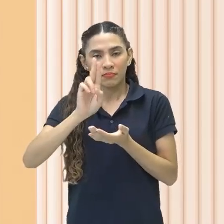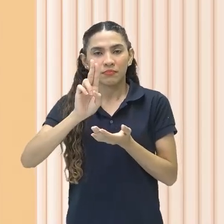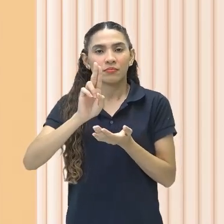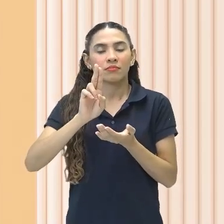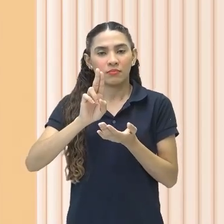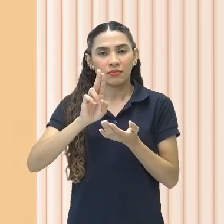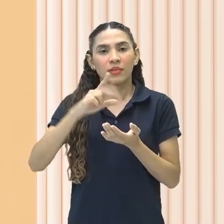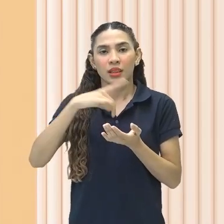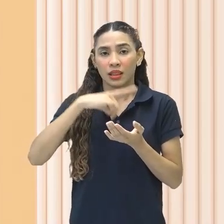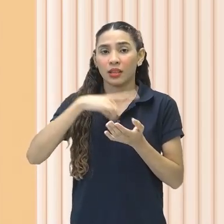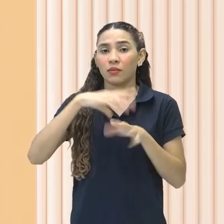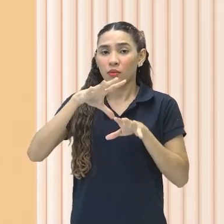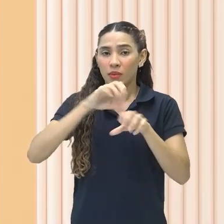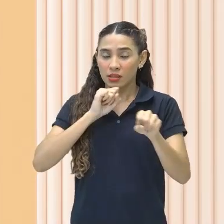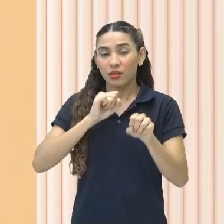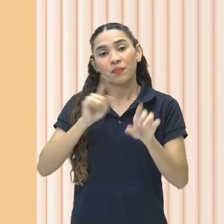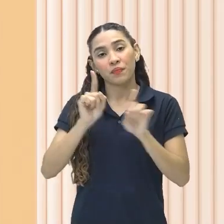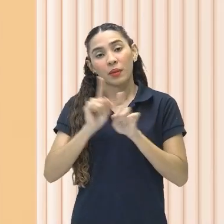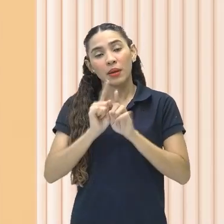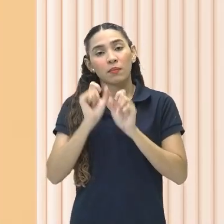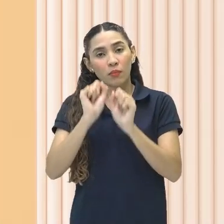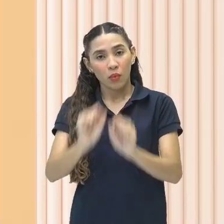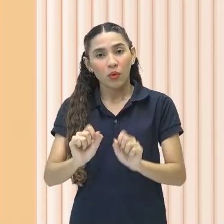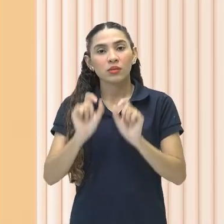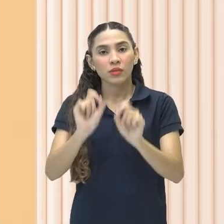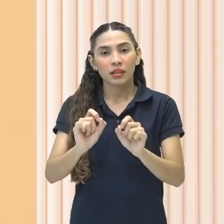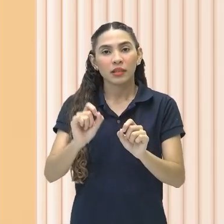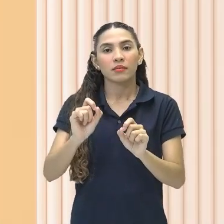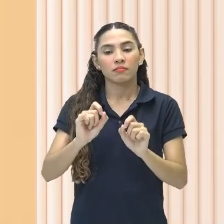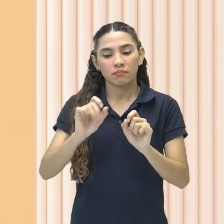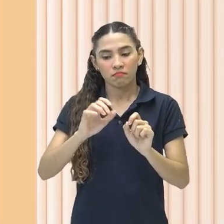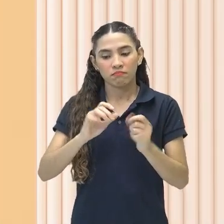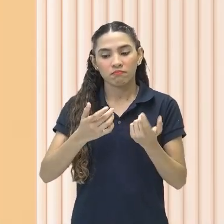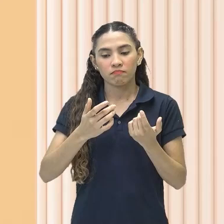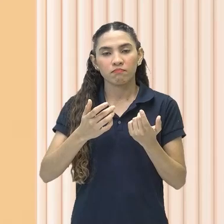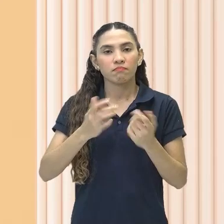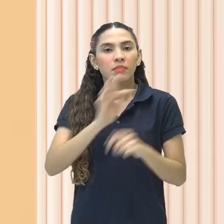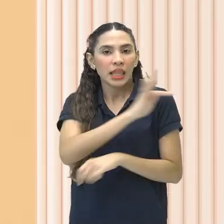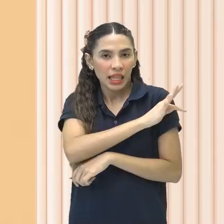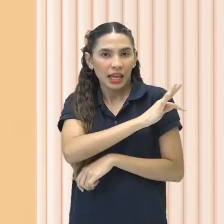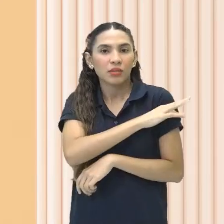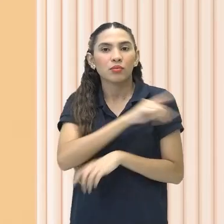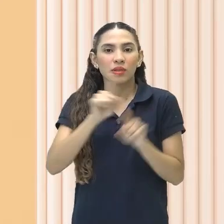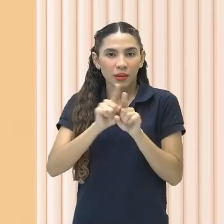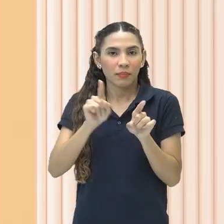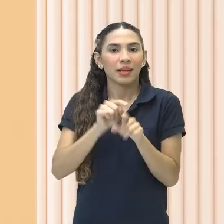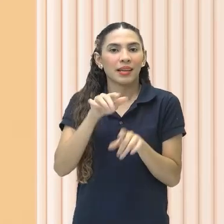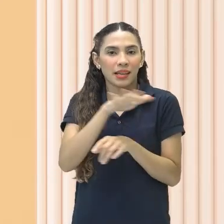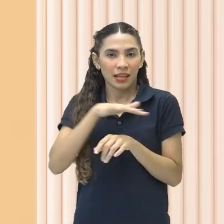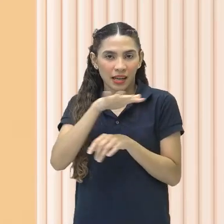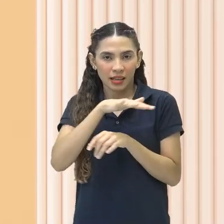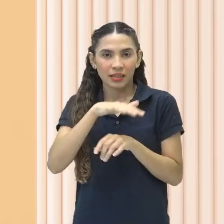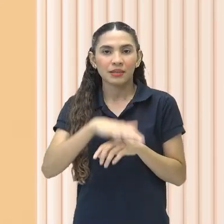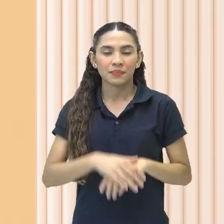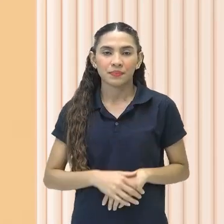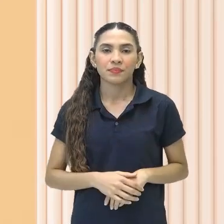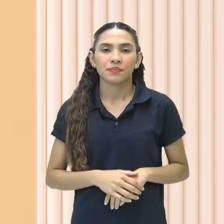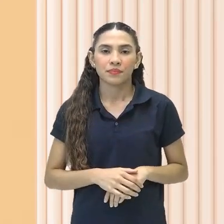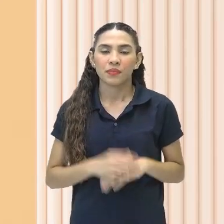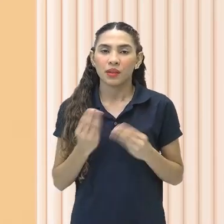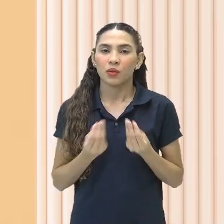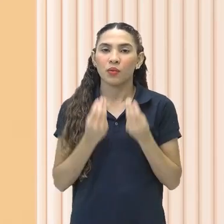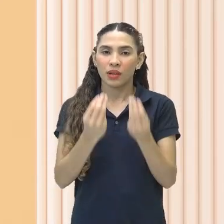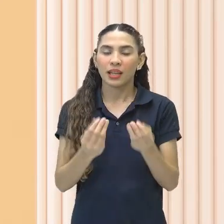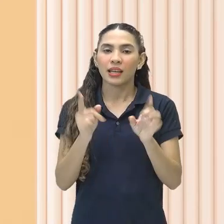nessas áreas, numa área dessa, também ele possa também se formar como um técnico, né, em alguma área também, né, que